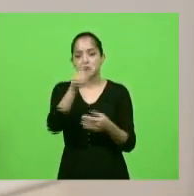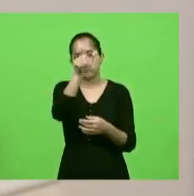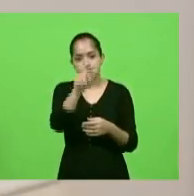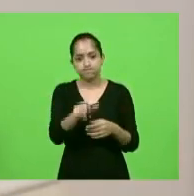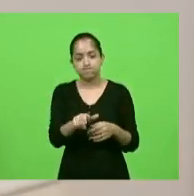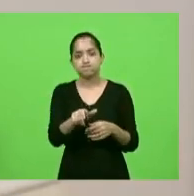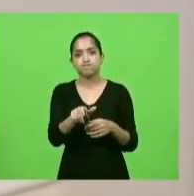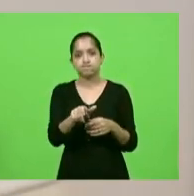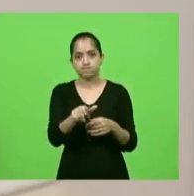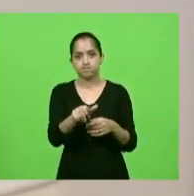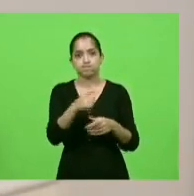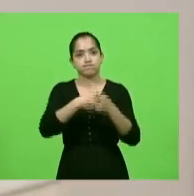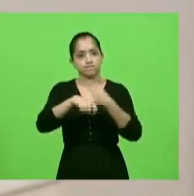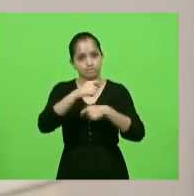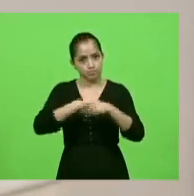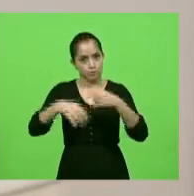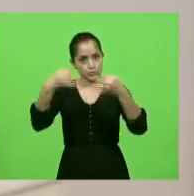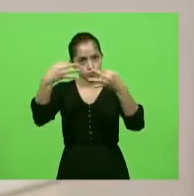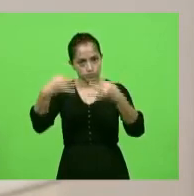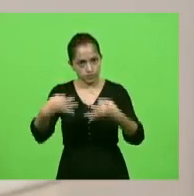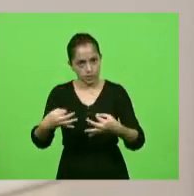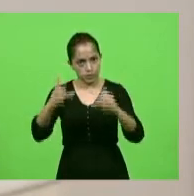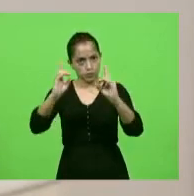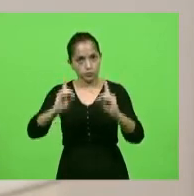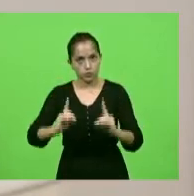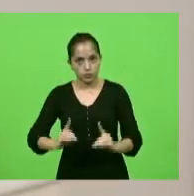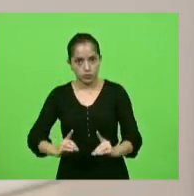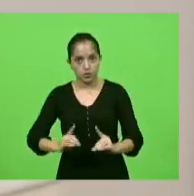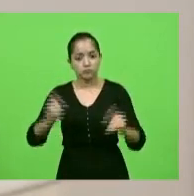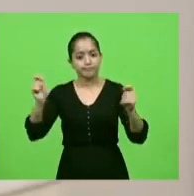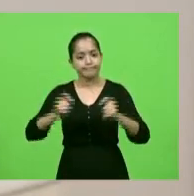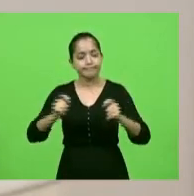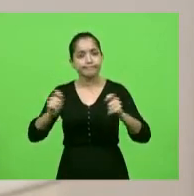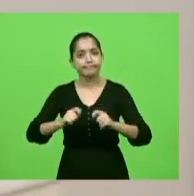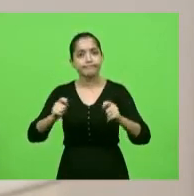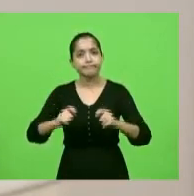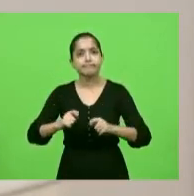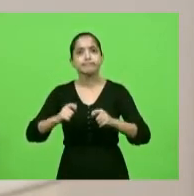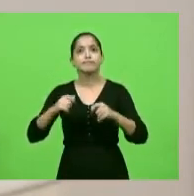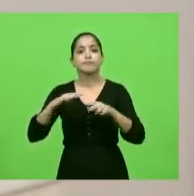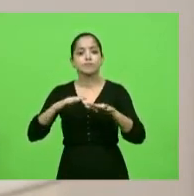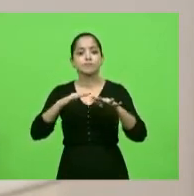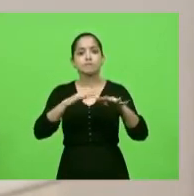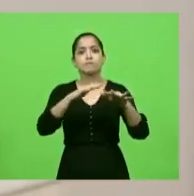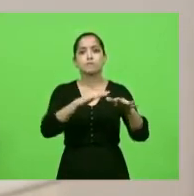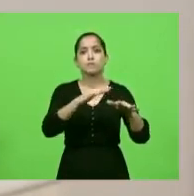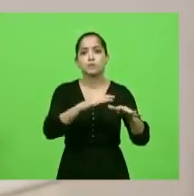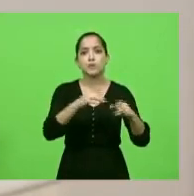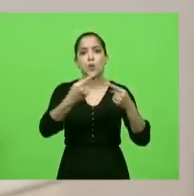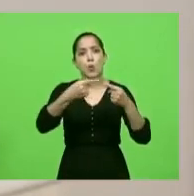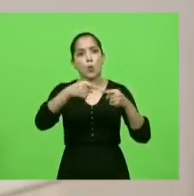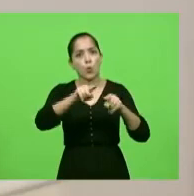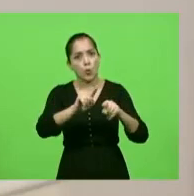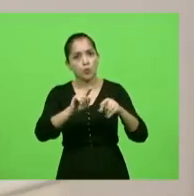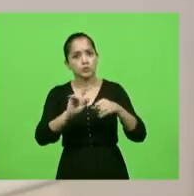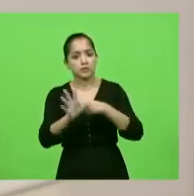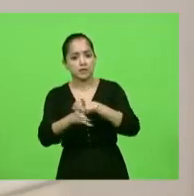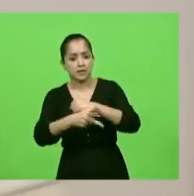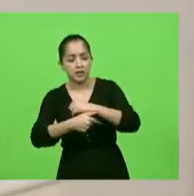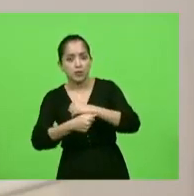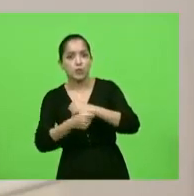administrador seja honesto, digno, capaz de liderar movimentos contra a corrupção por ser